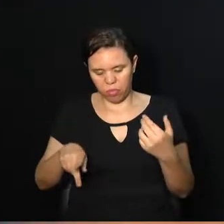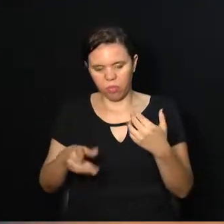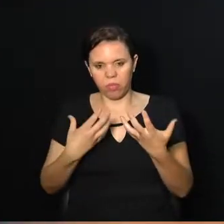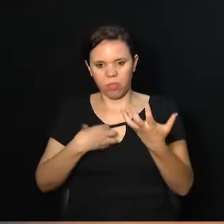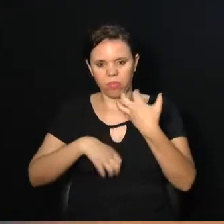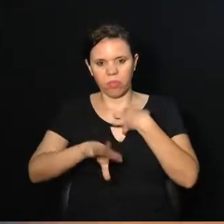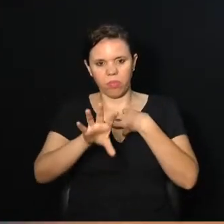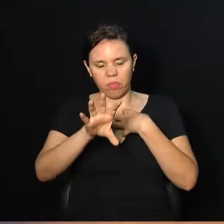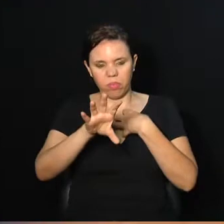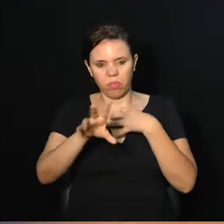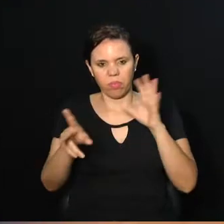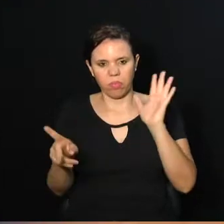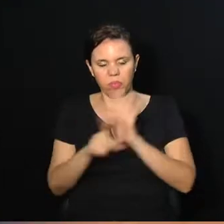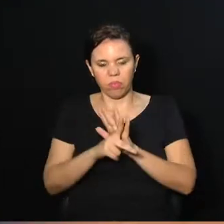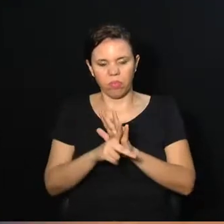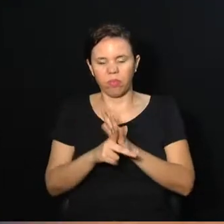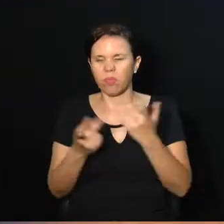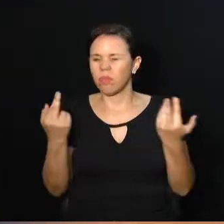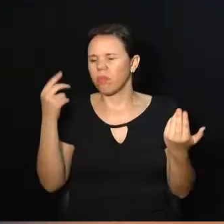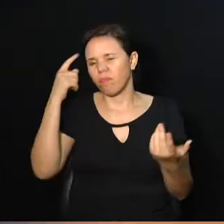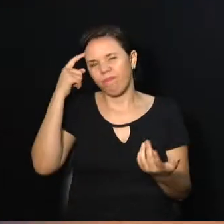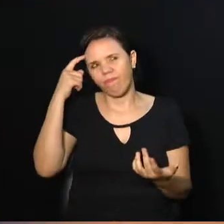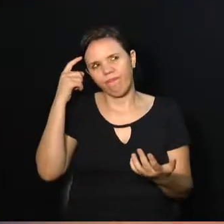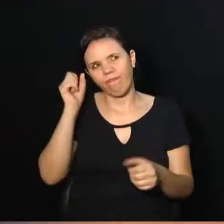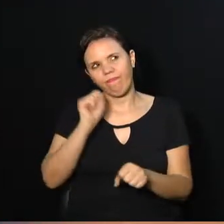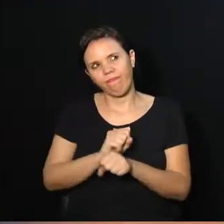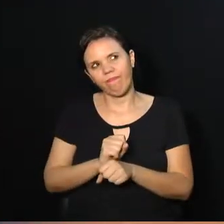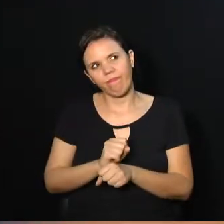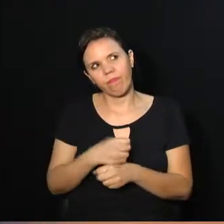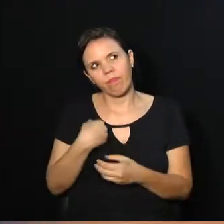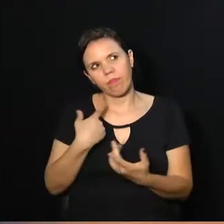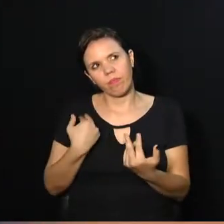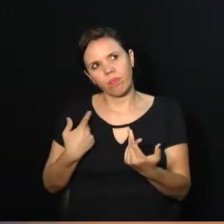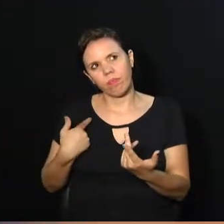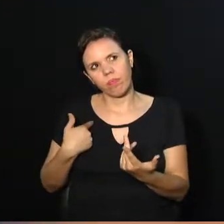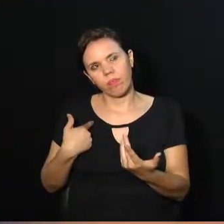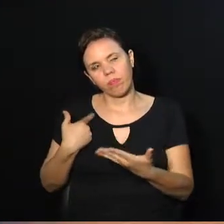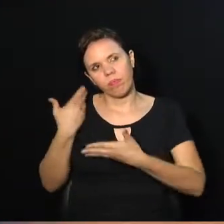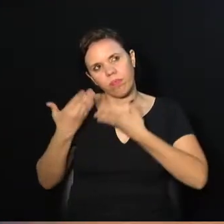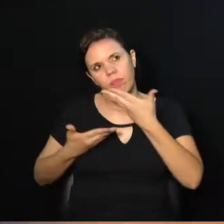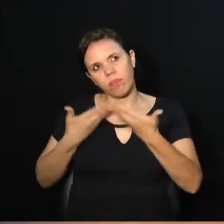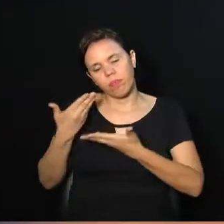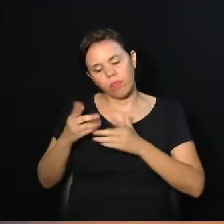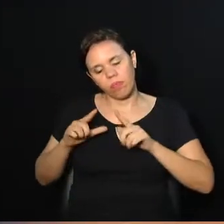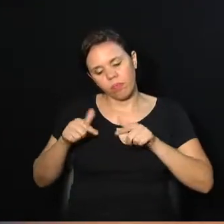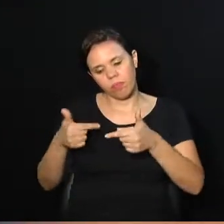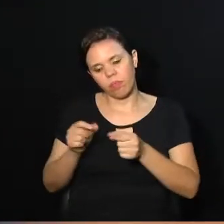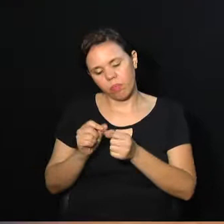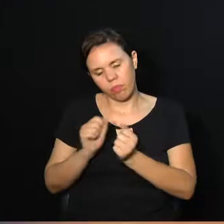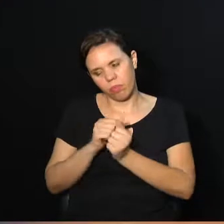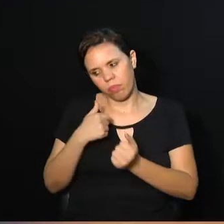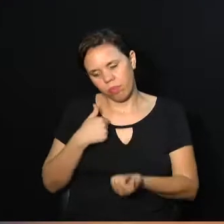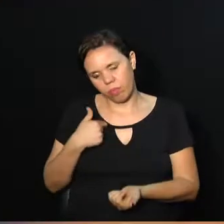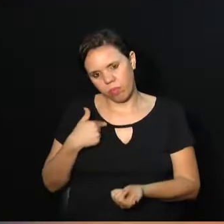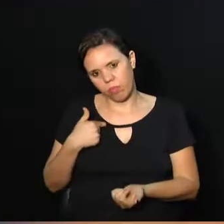assim, bom, deixa eu parar e pensar como eu gostaria que fosse comigo, como seria a ação se